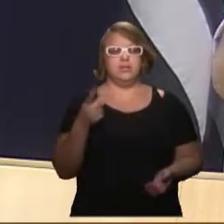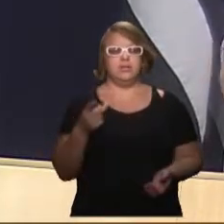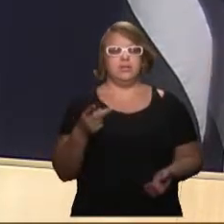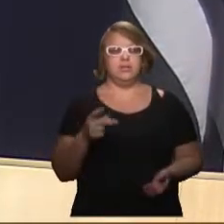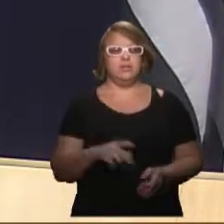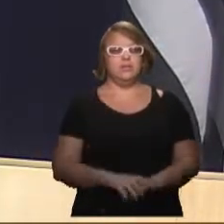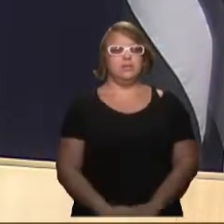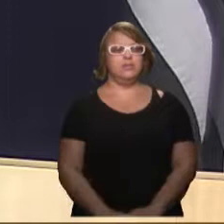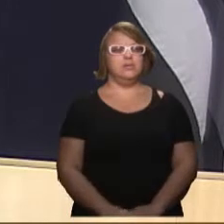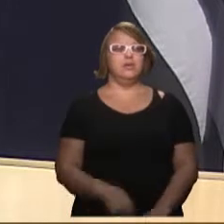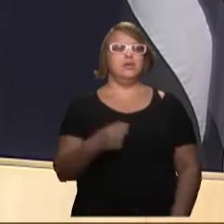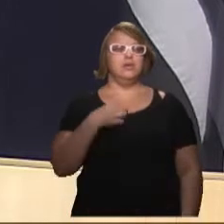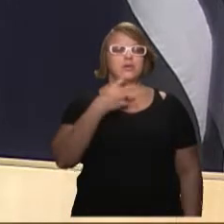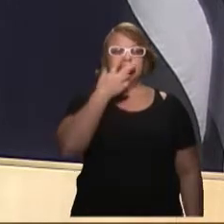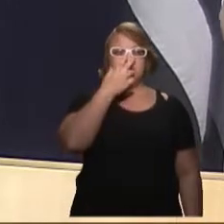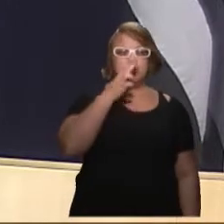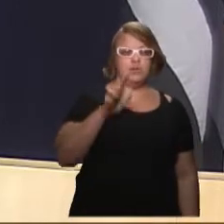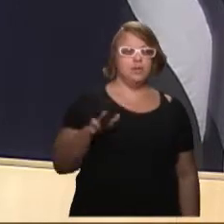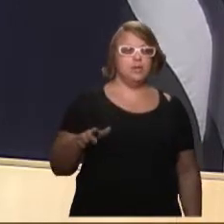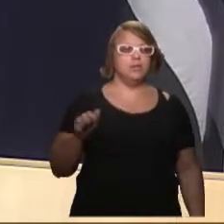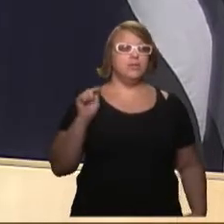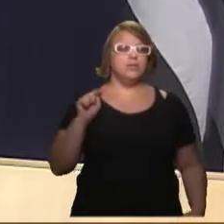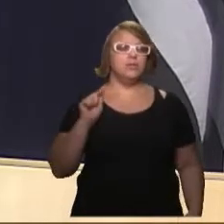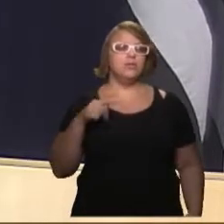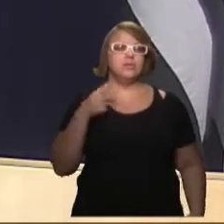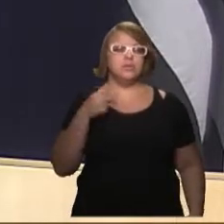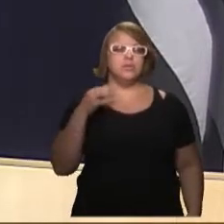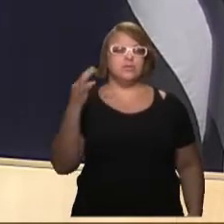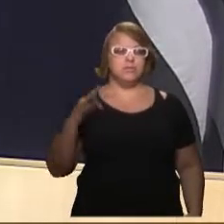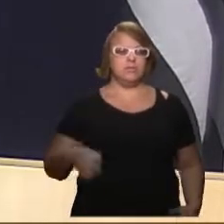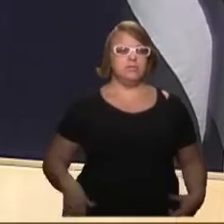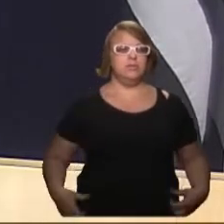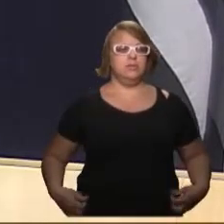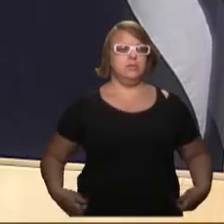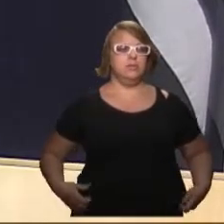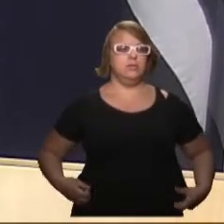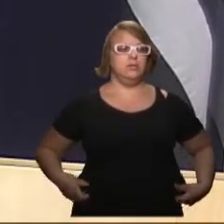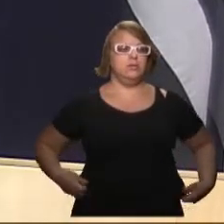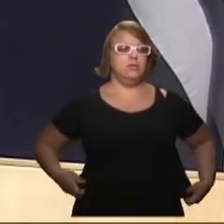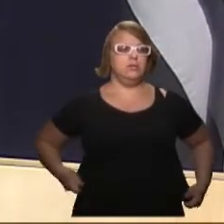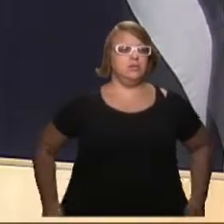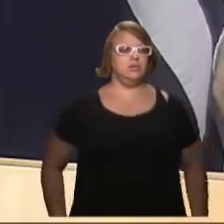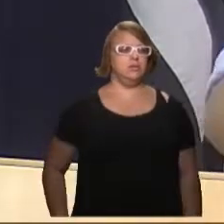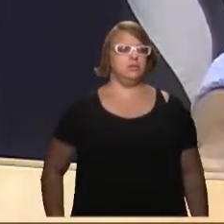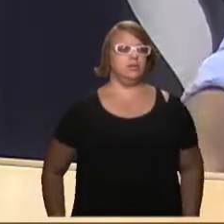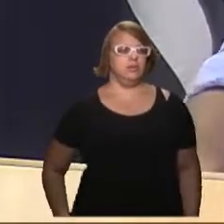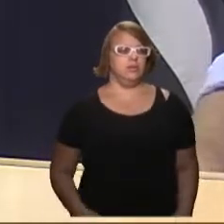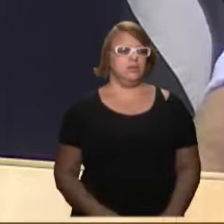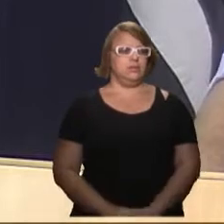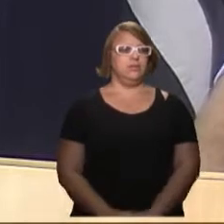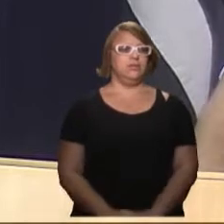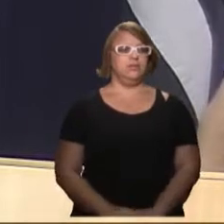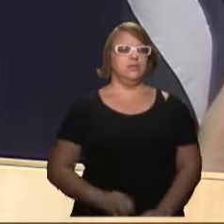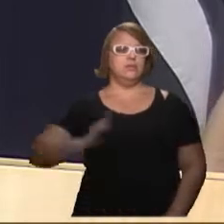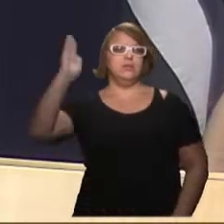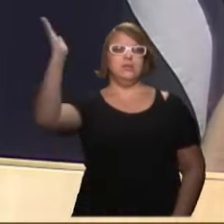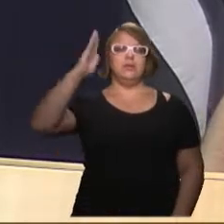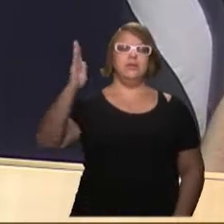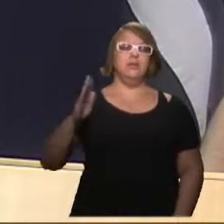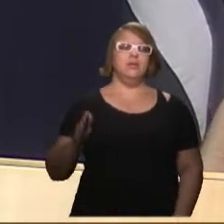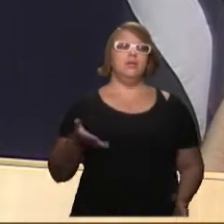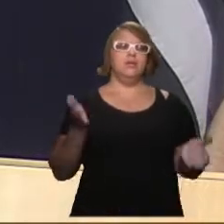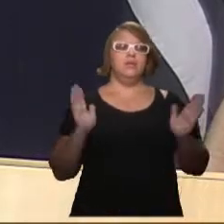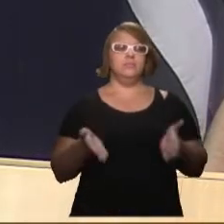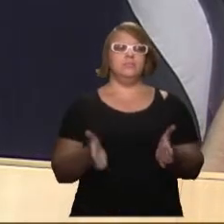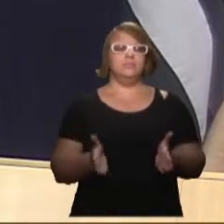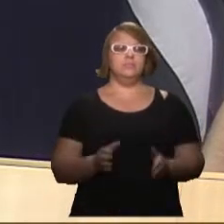bem a posição nossa do Brasil, o Brasil que nós estamos vivendo hoje, na era do desenvolvimento. Ele disse o